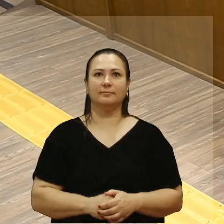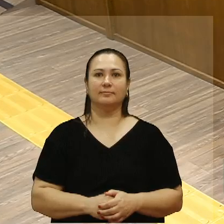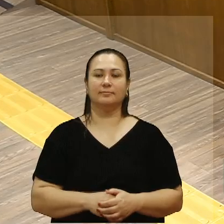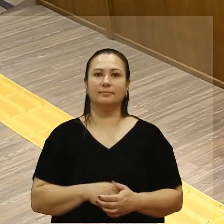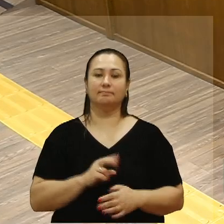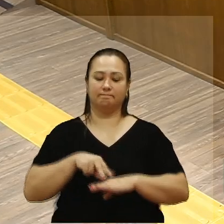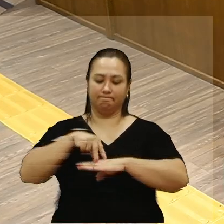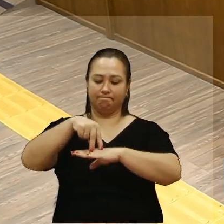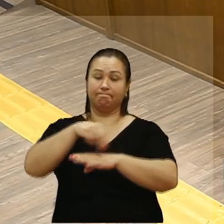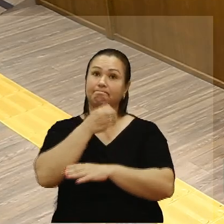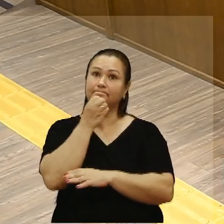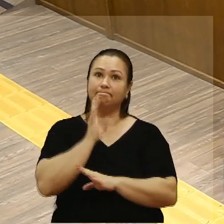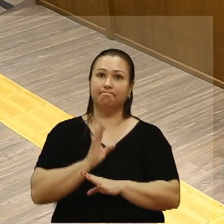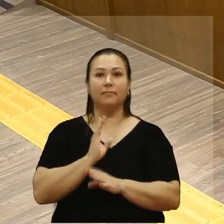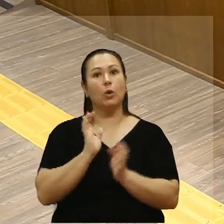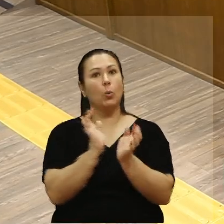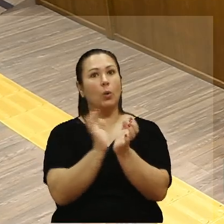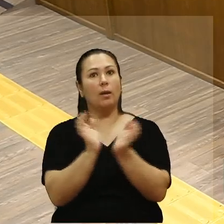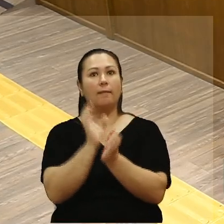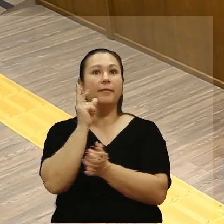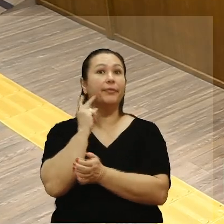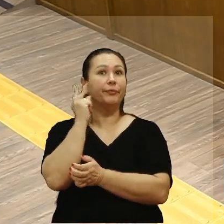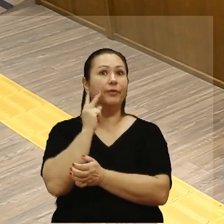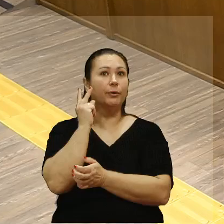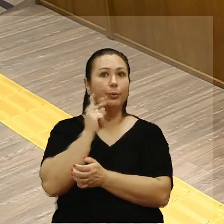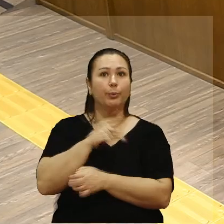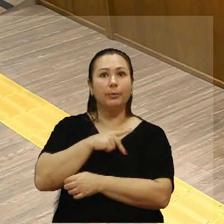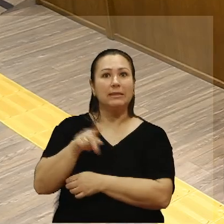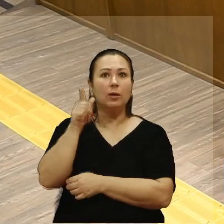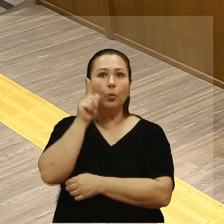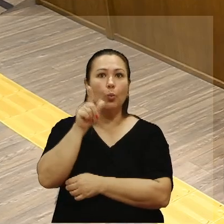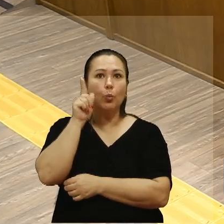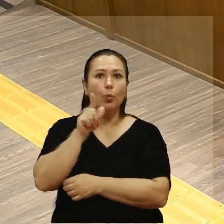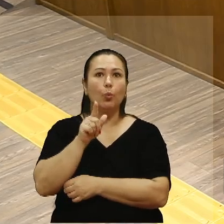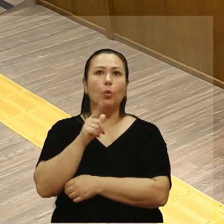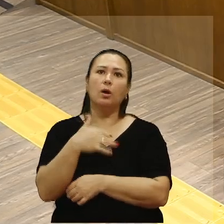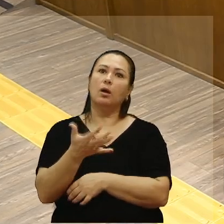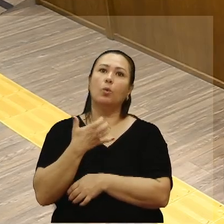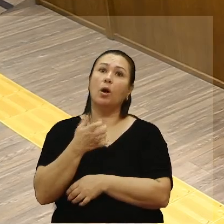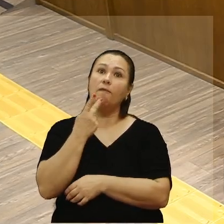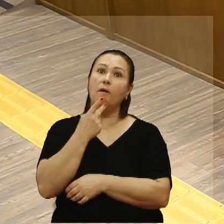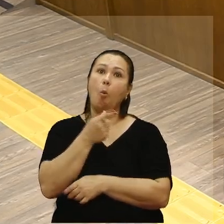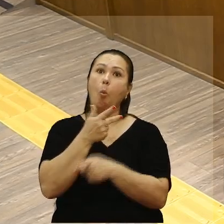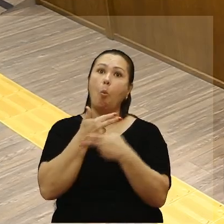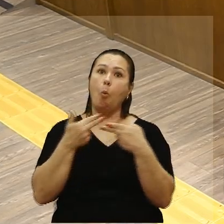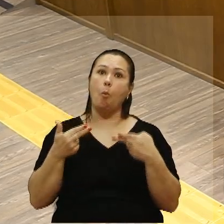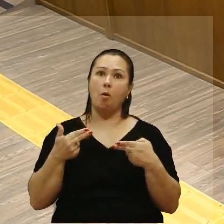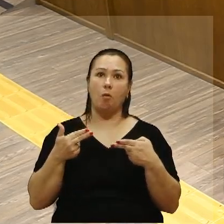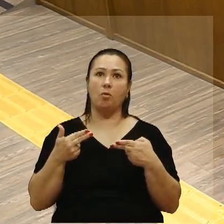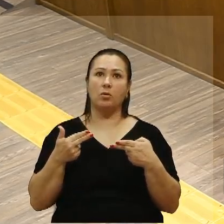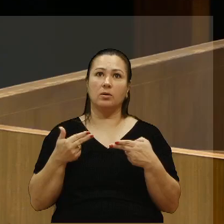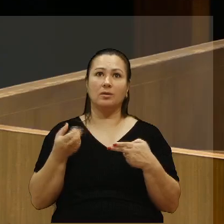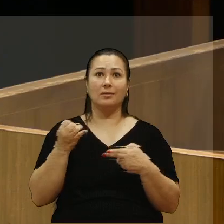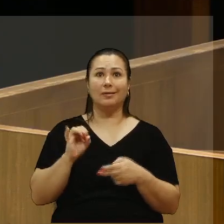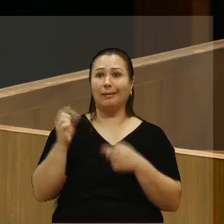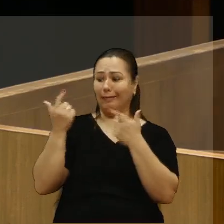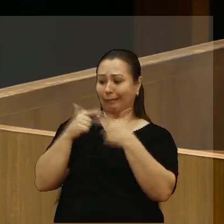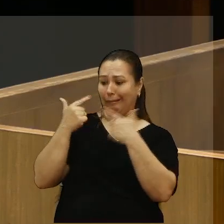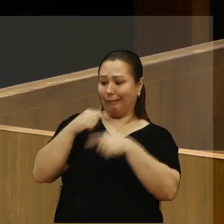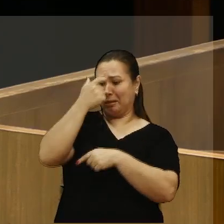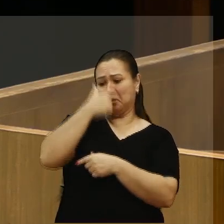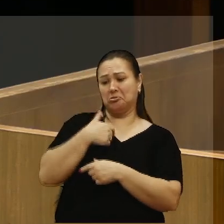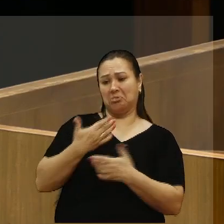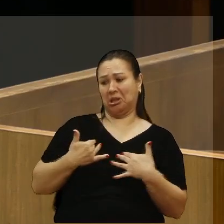Bom, colegas vereadores, presidente Lucas, eu quero dizer uma coisa. Se estão rindo de mim,